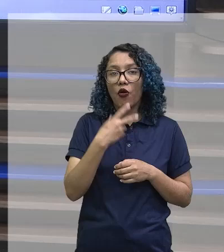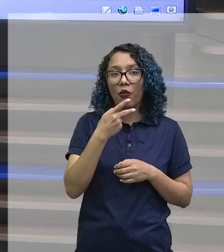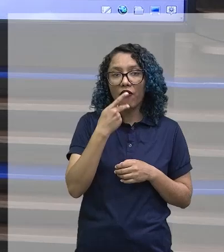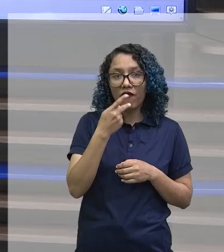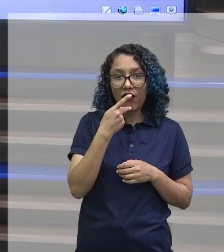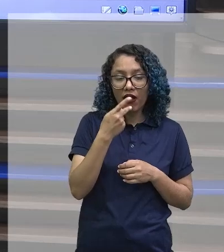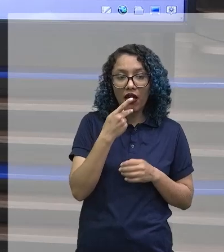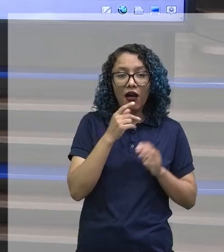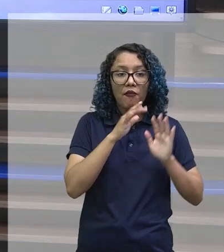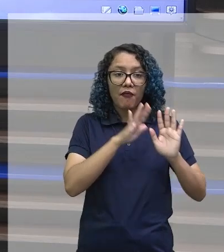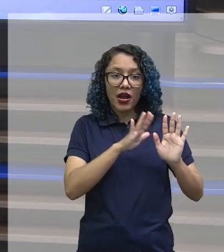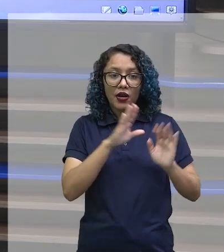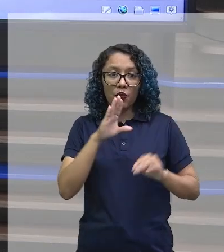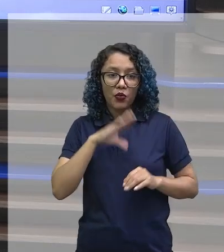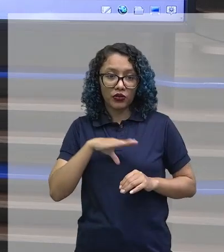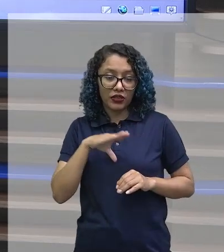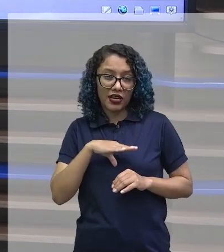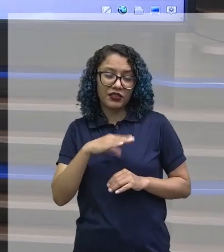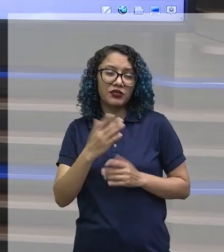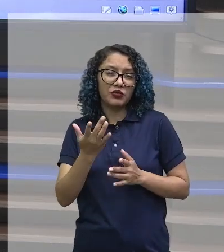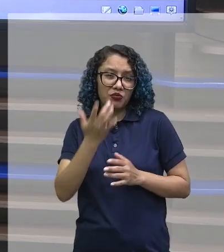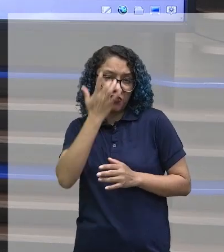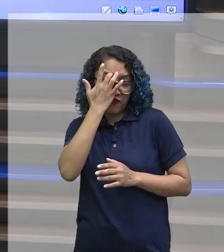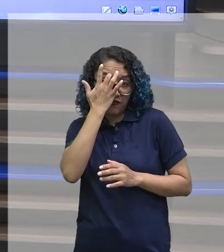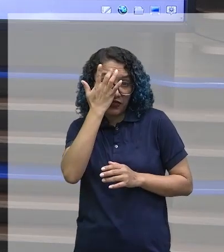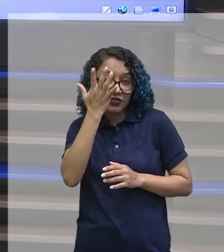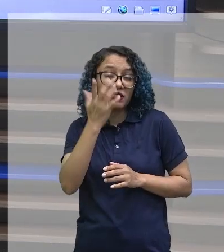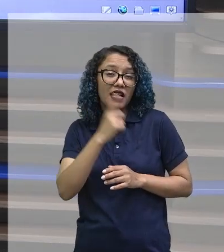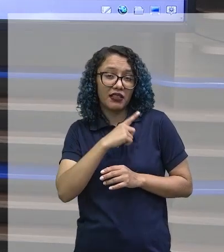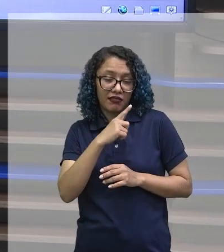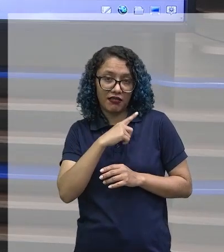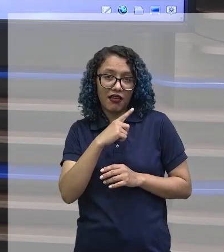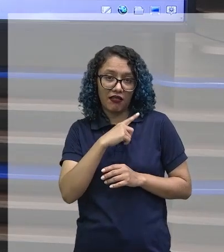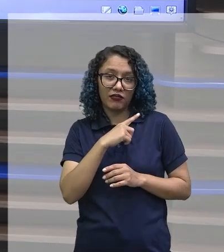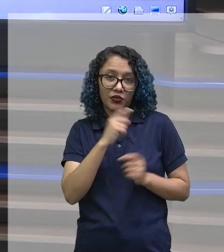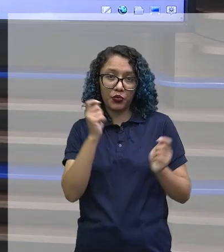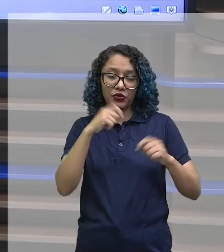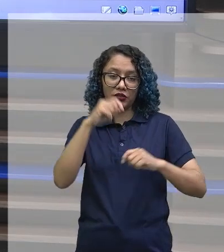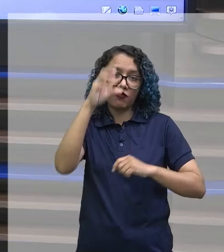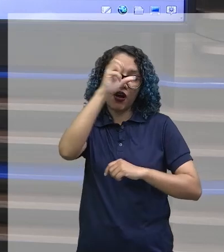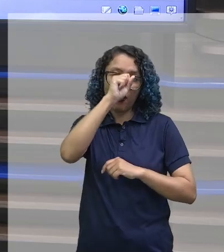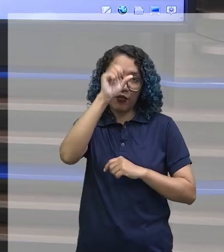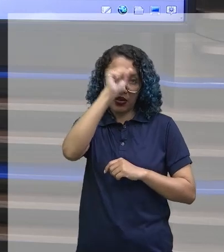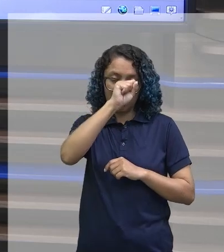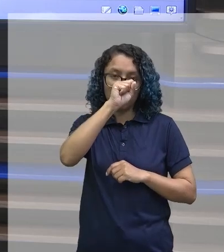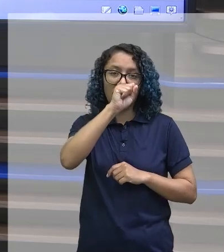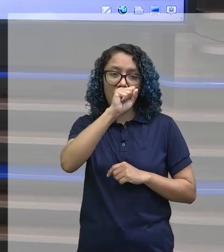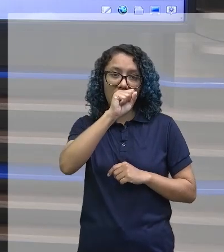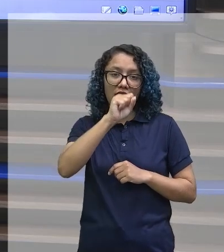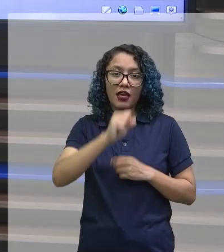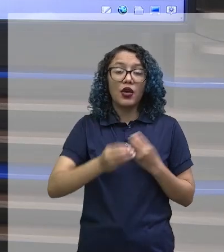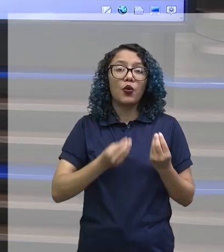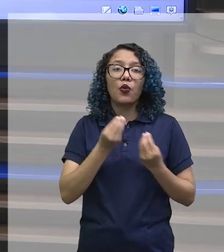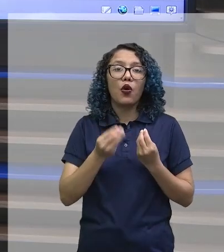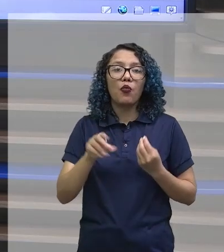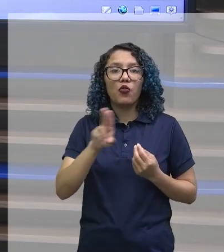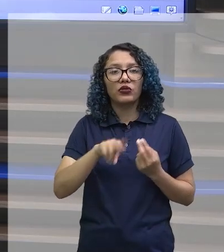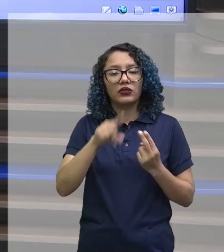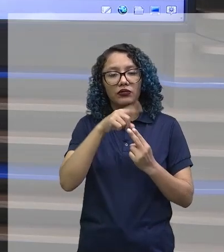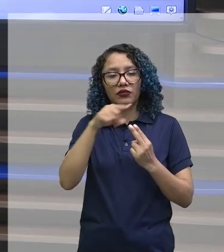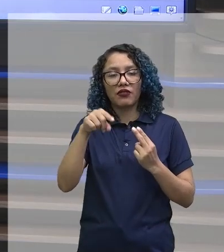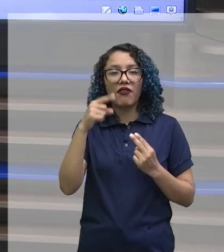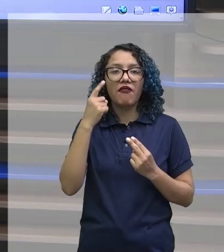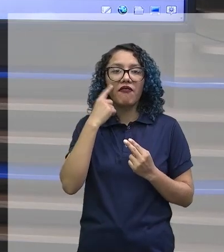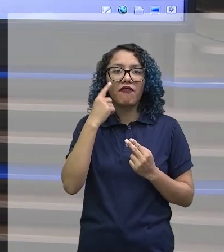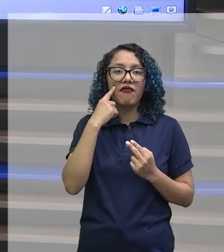né, ela tem essa facilidade aí de a gente aprender, por meio dessa acentuação gráfica, qual é a sílaba